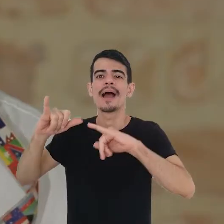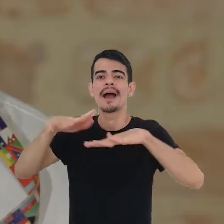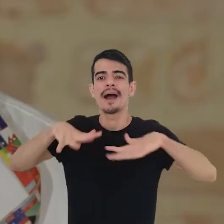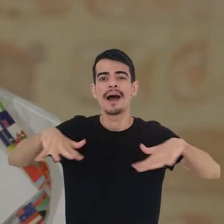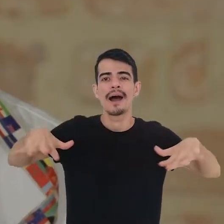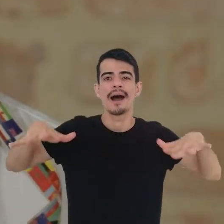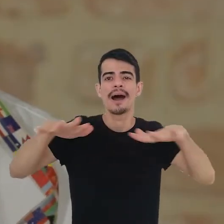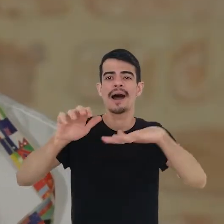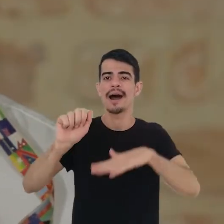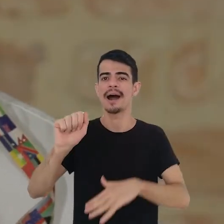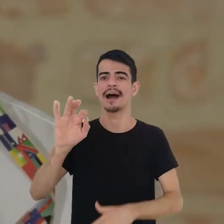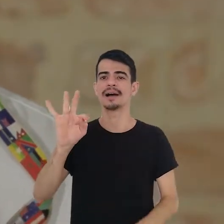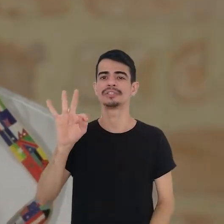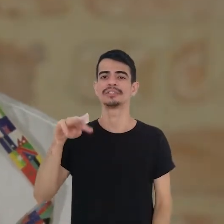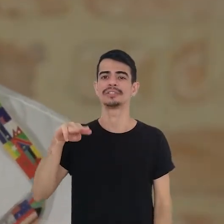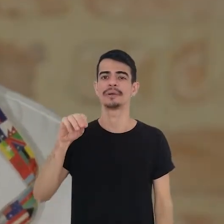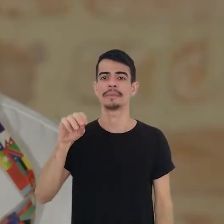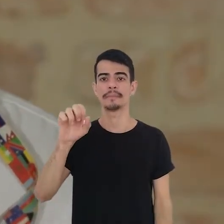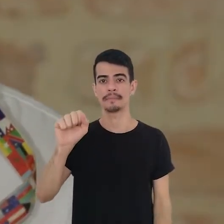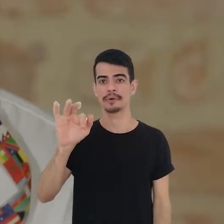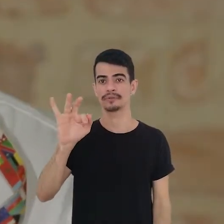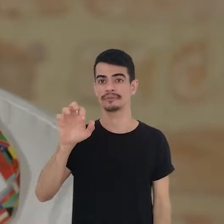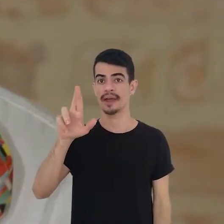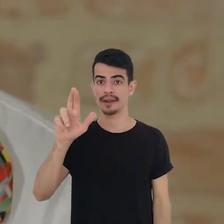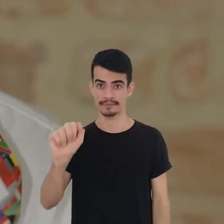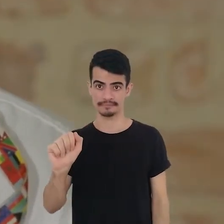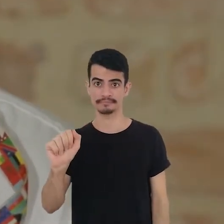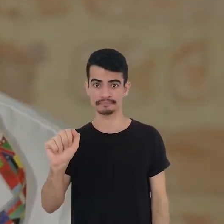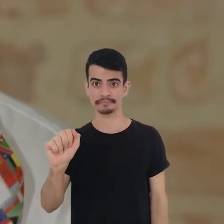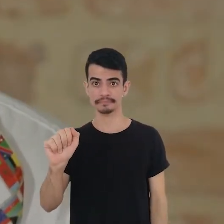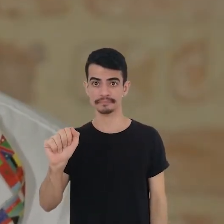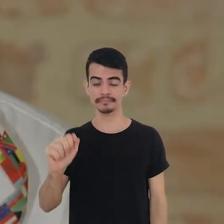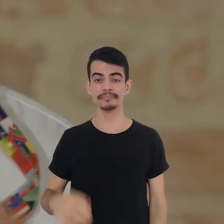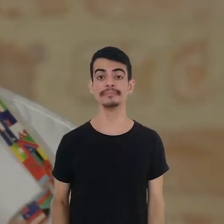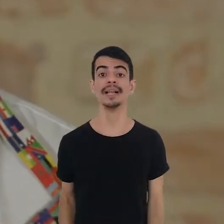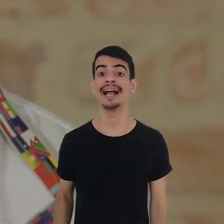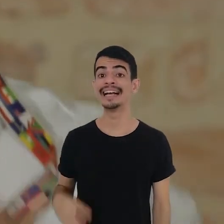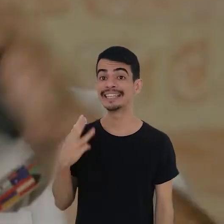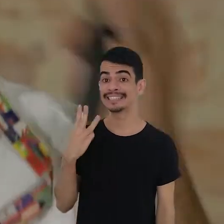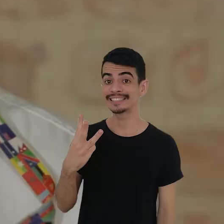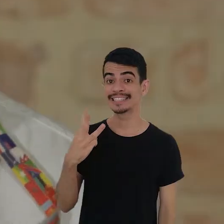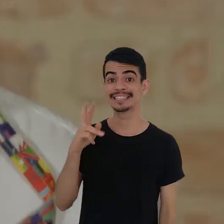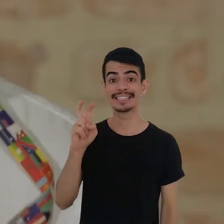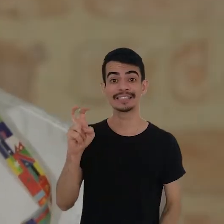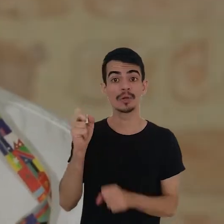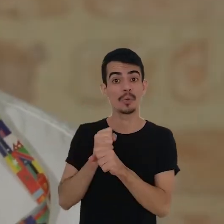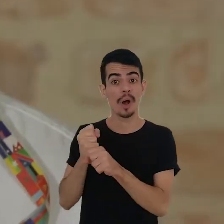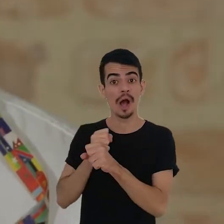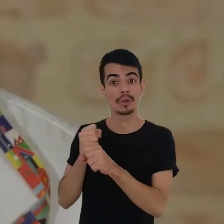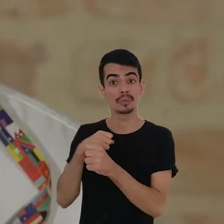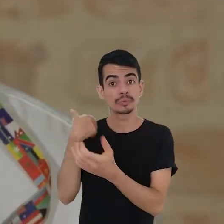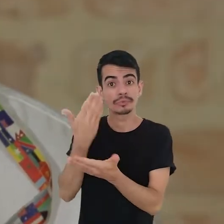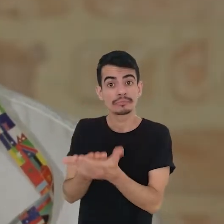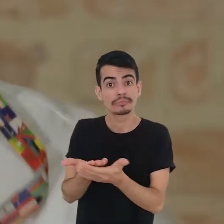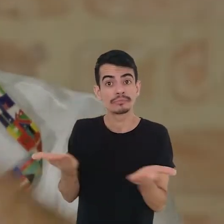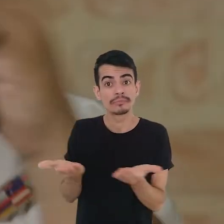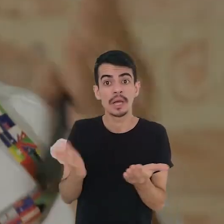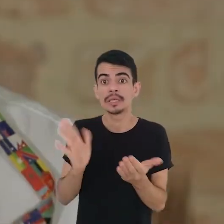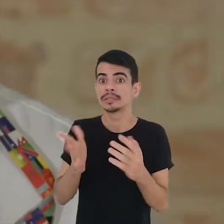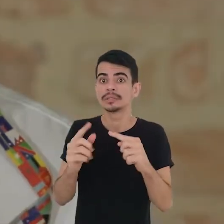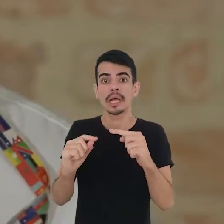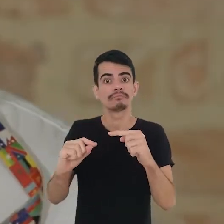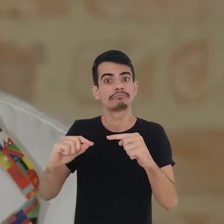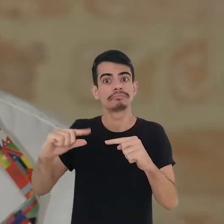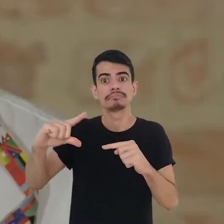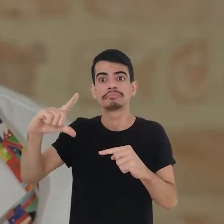35 anos, nós mudamos quase 70 ppm de CO2. O sistema terrestre inteiro, com